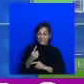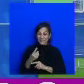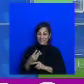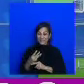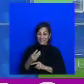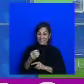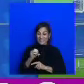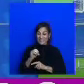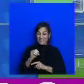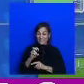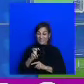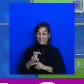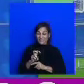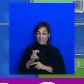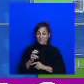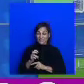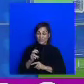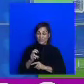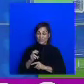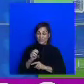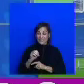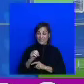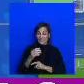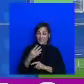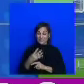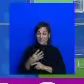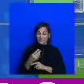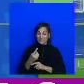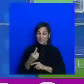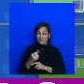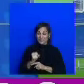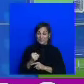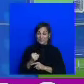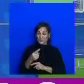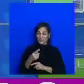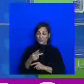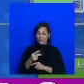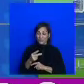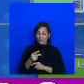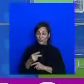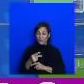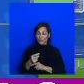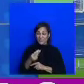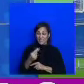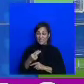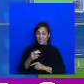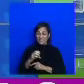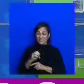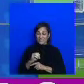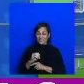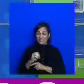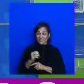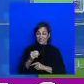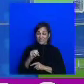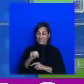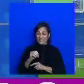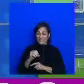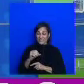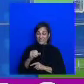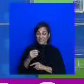25, 13, 05, 04, 18, 12, 19,